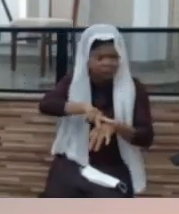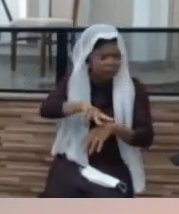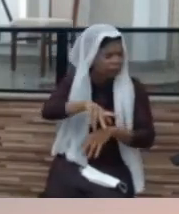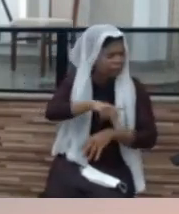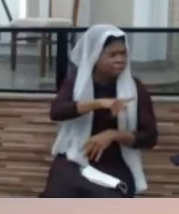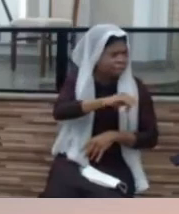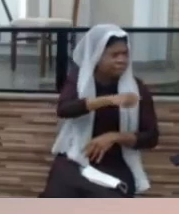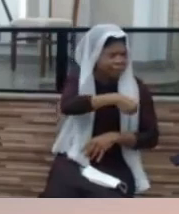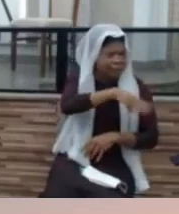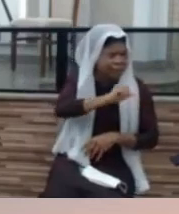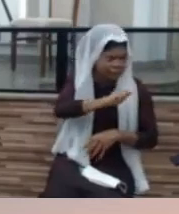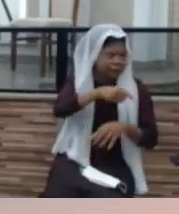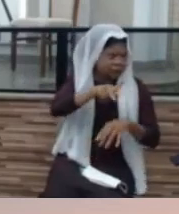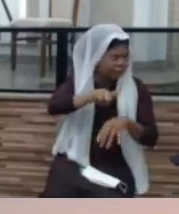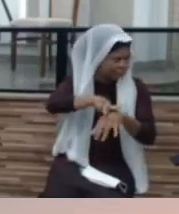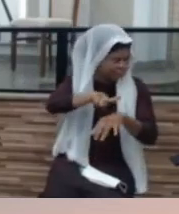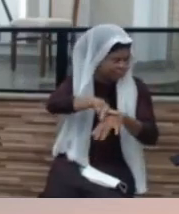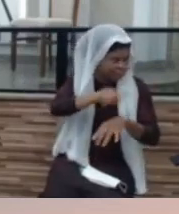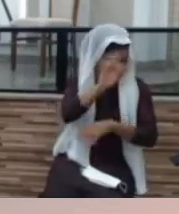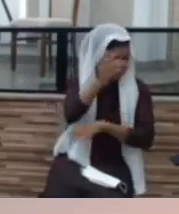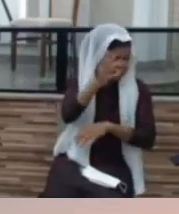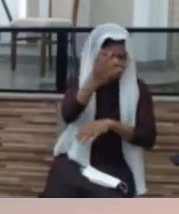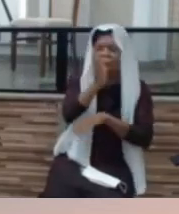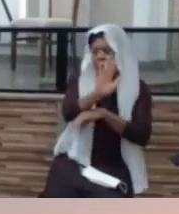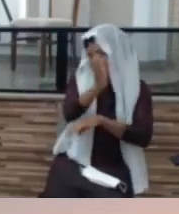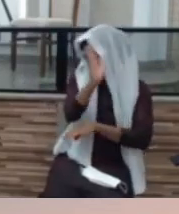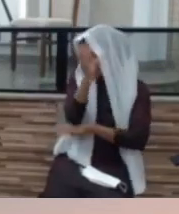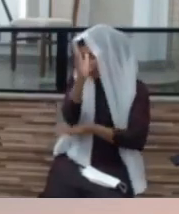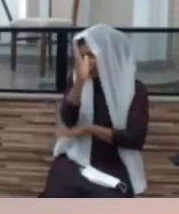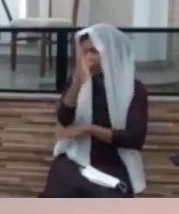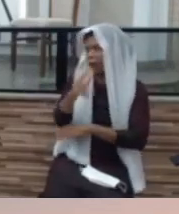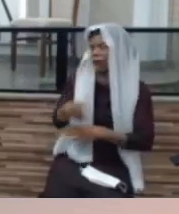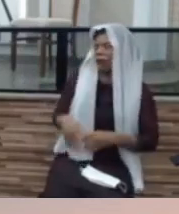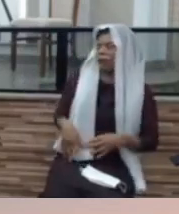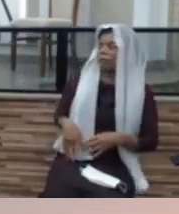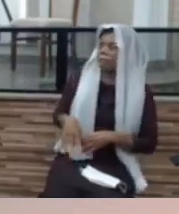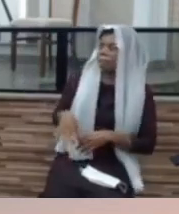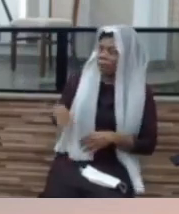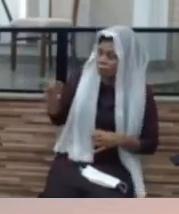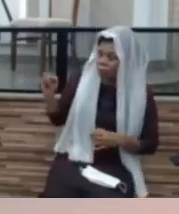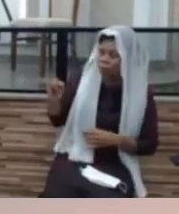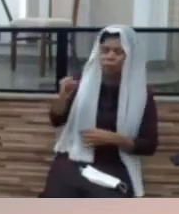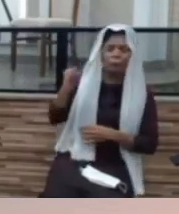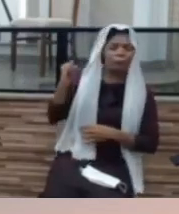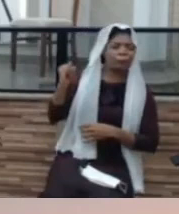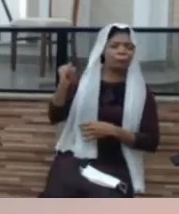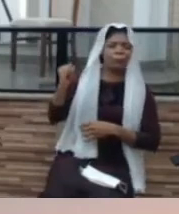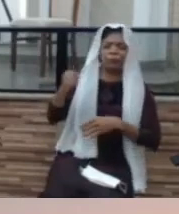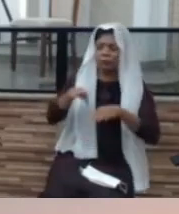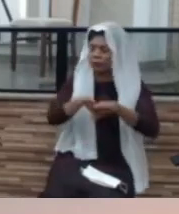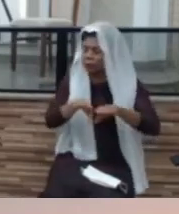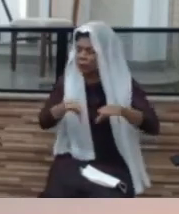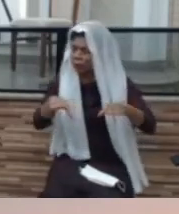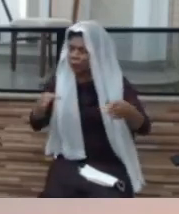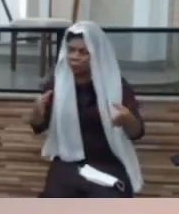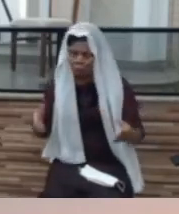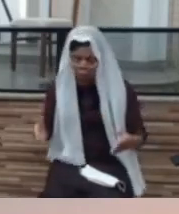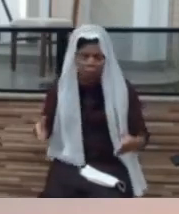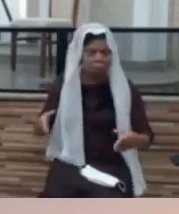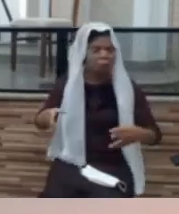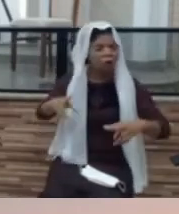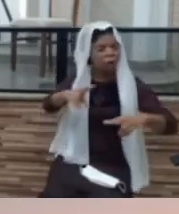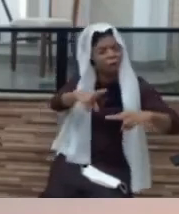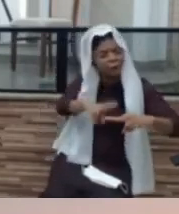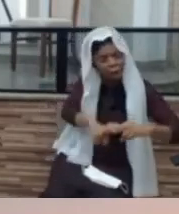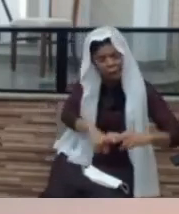comida, alimento. Produz, irmãos, tantas outras coisas, né, irmão? Se fôssemos aqui ficar falando quantas